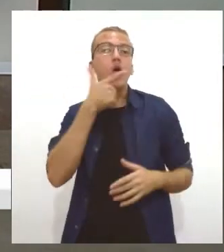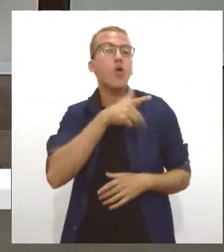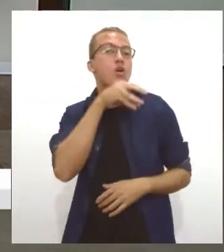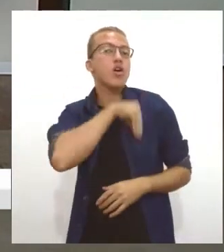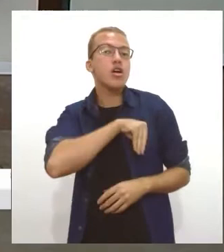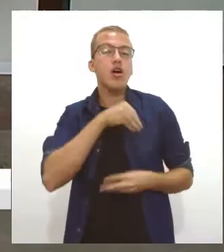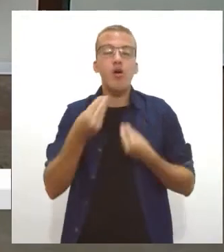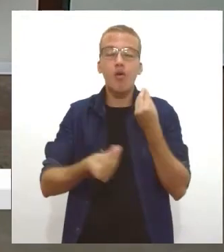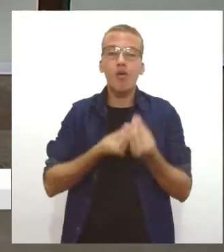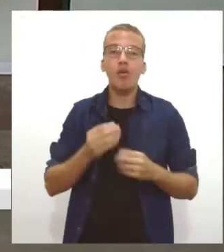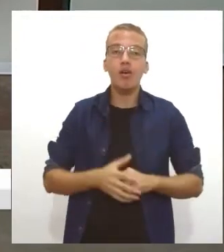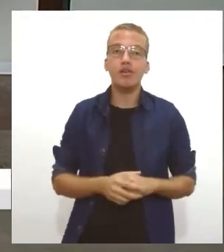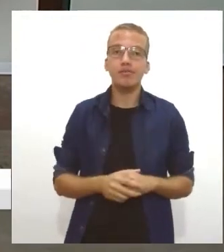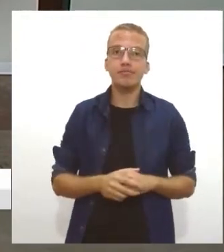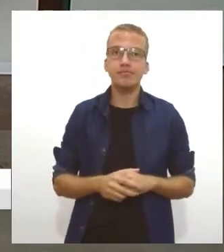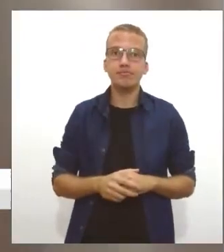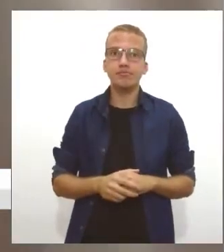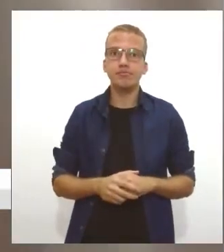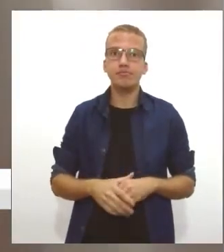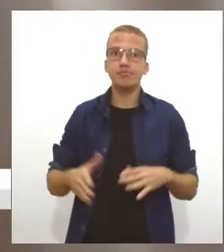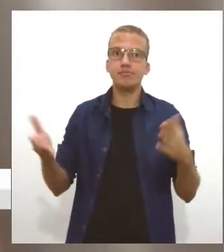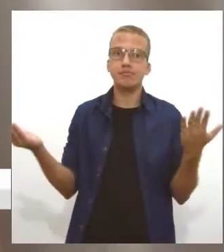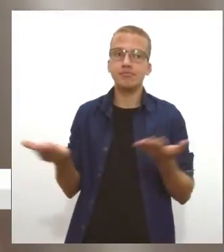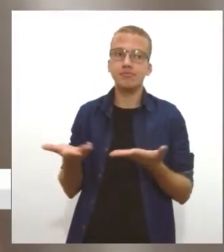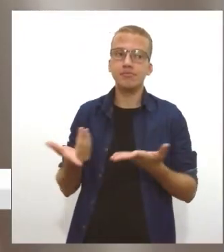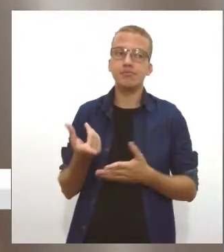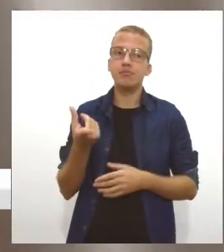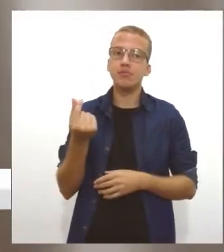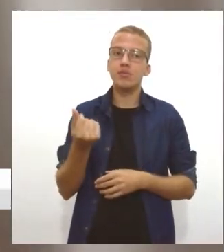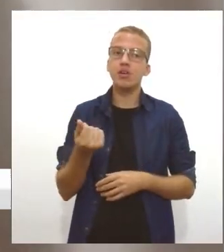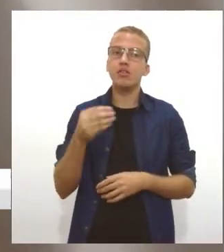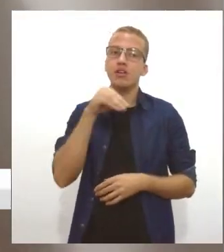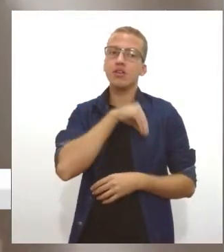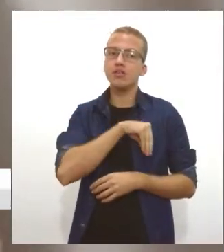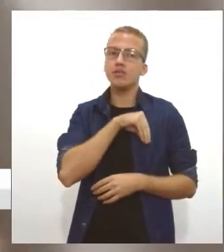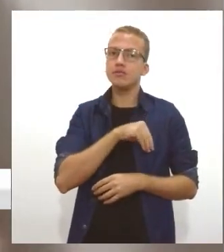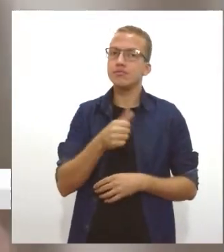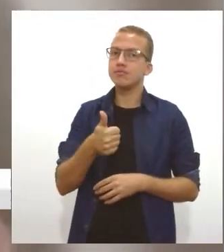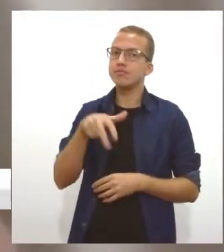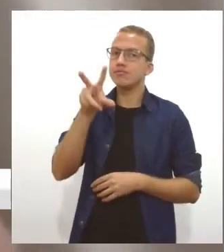hoje o valor é R$150, que ele é concedido dentro do tempo.